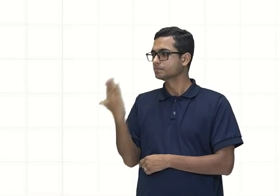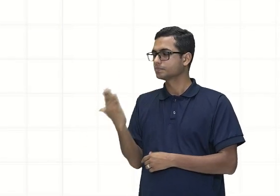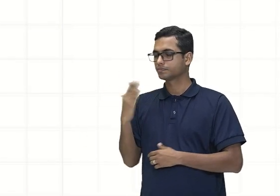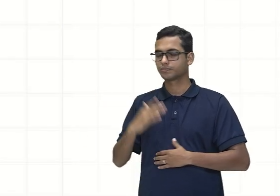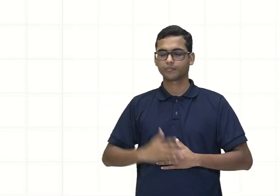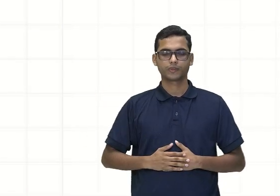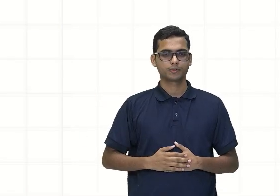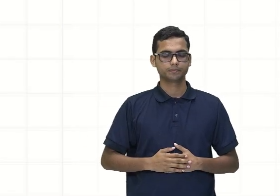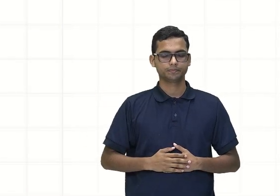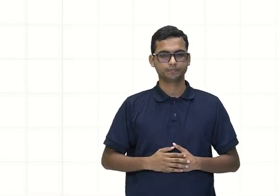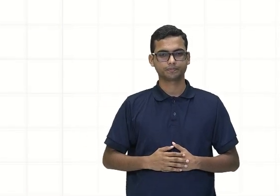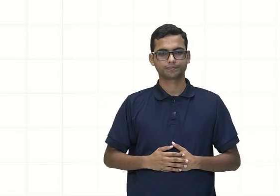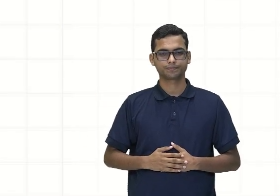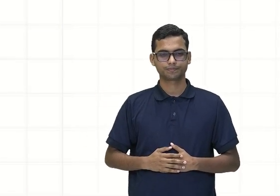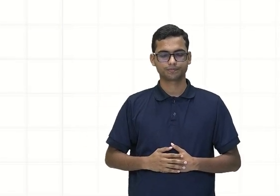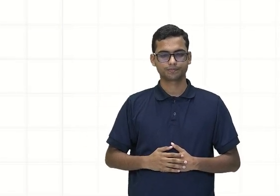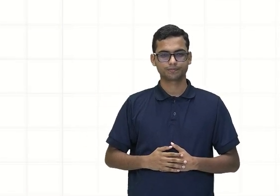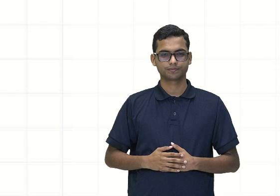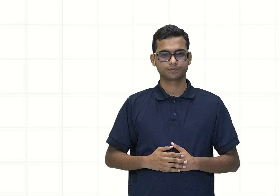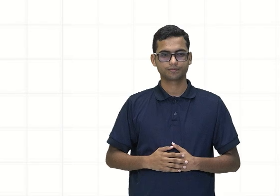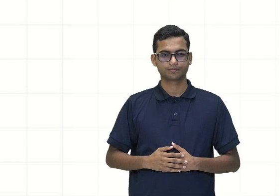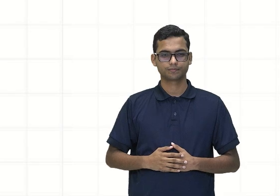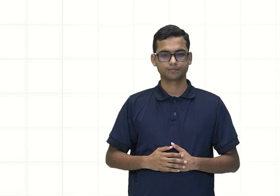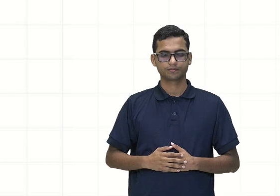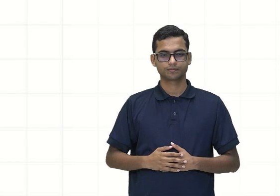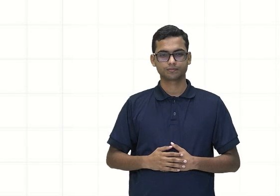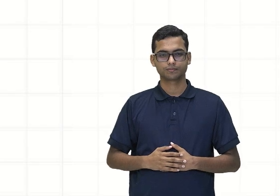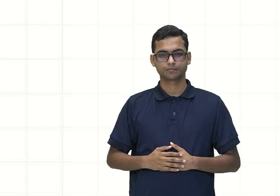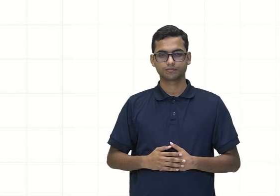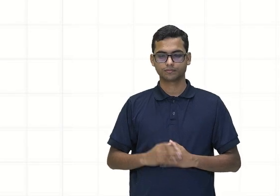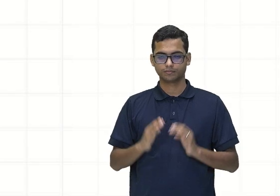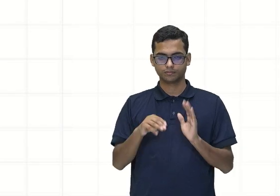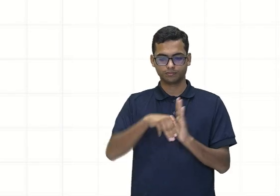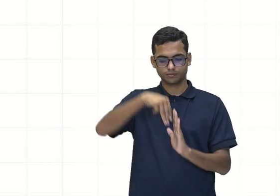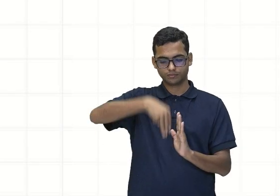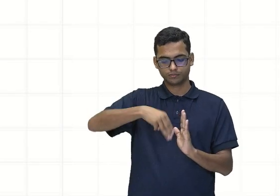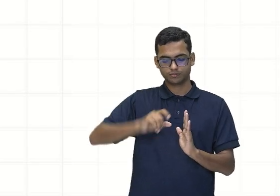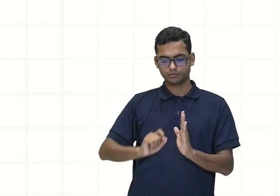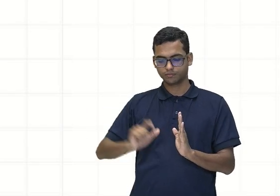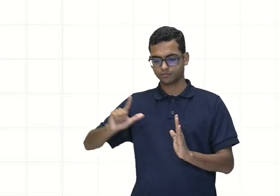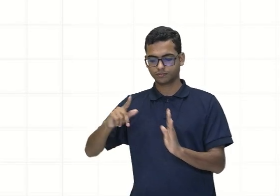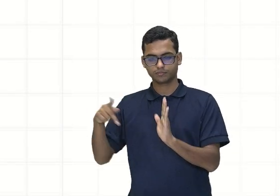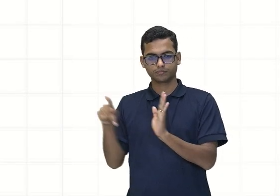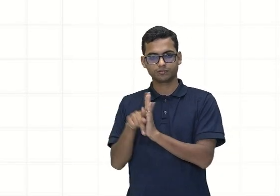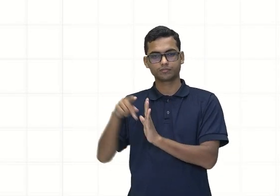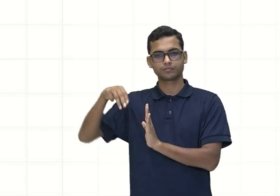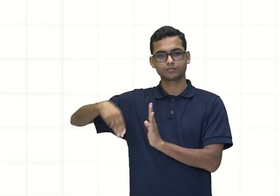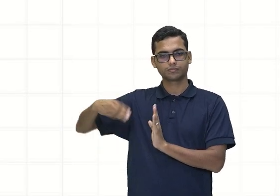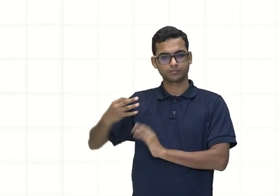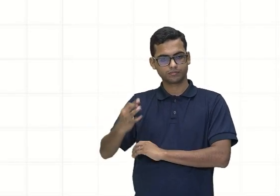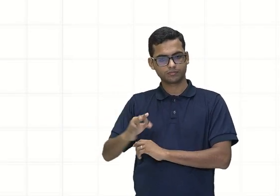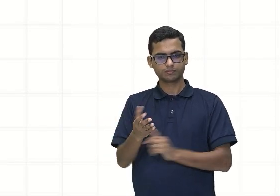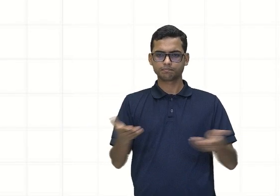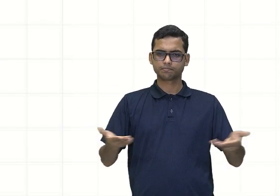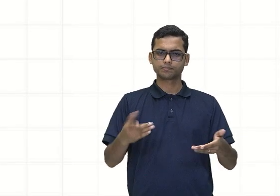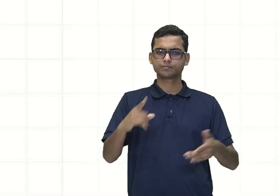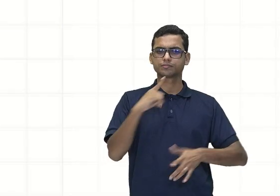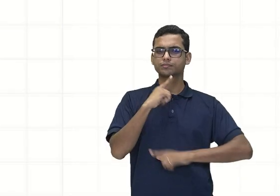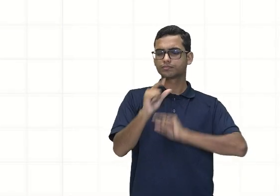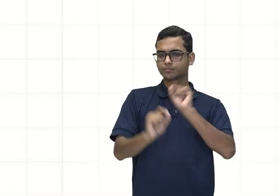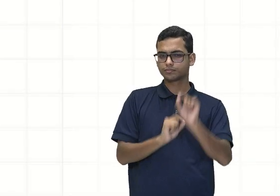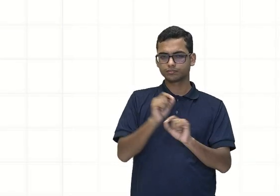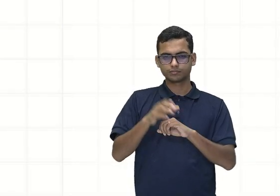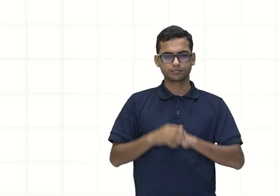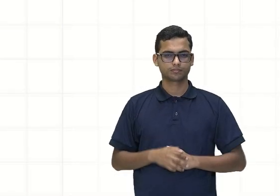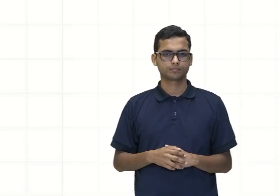Ok? Essas são as medidas maiores que o metro, tá bom? E aí nós temos ali também as